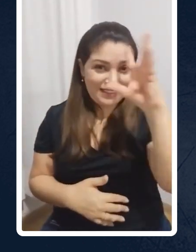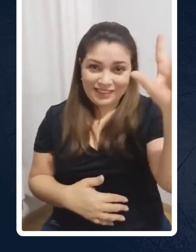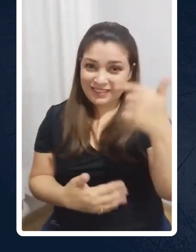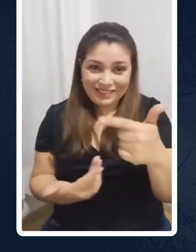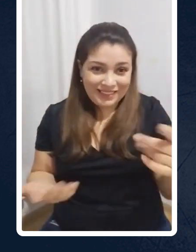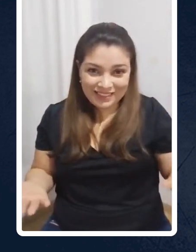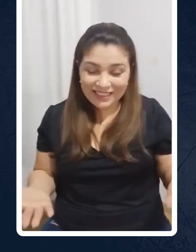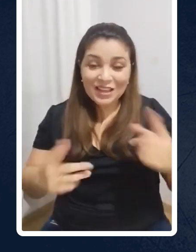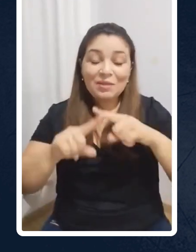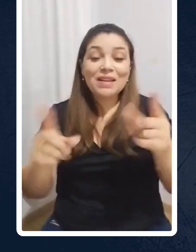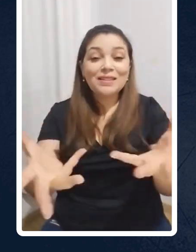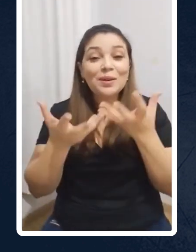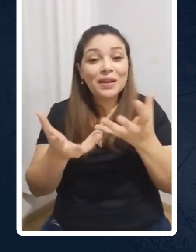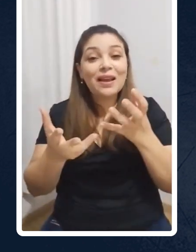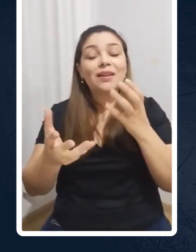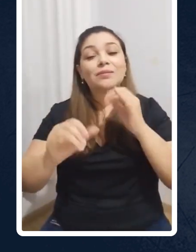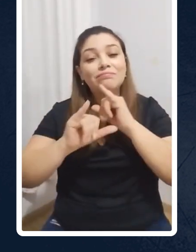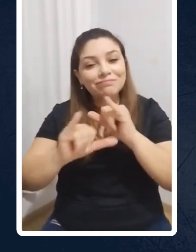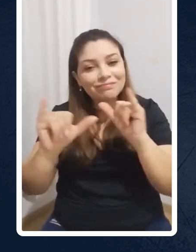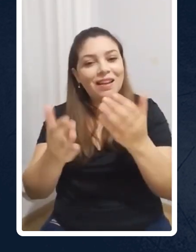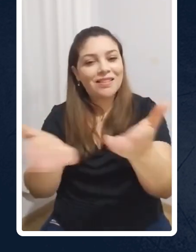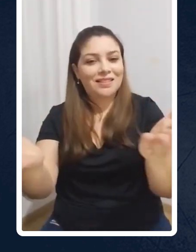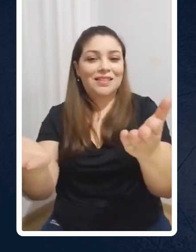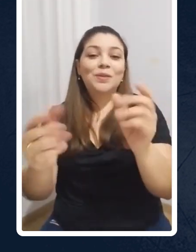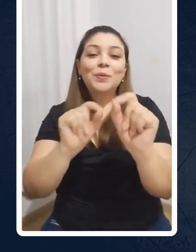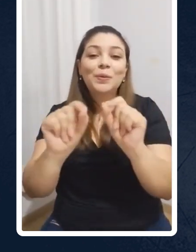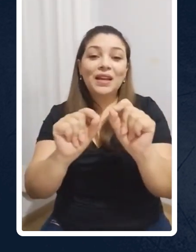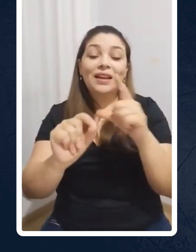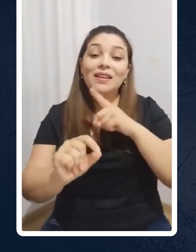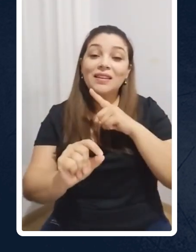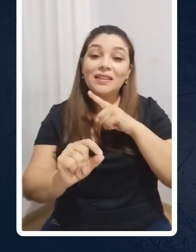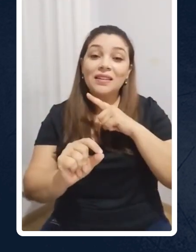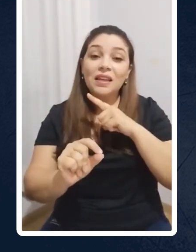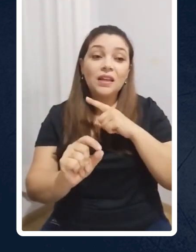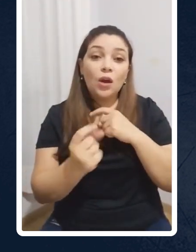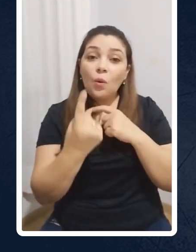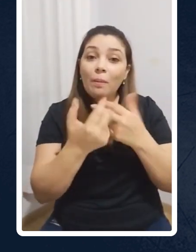dizer para vocês é que há alguma coisa comum entre todos nós.